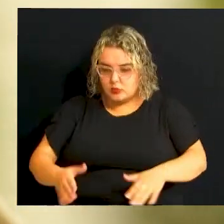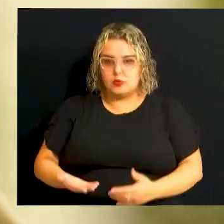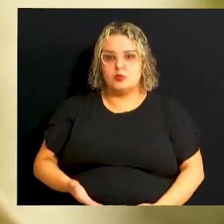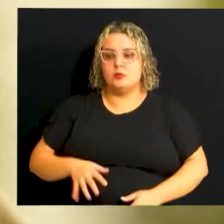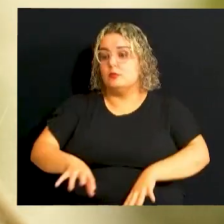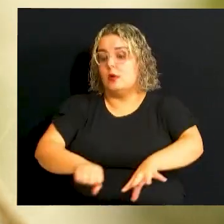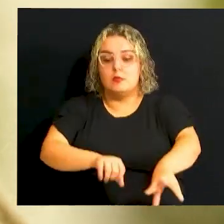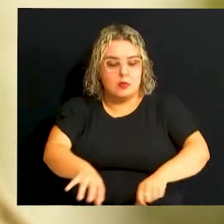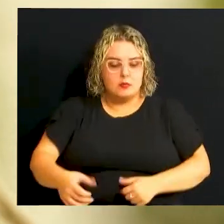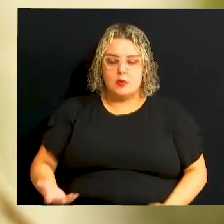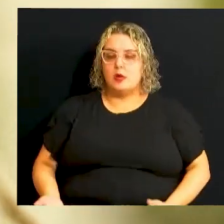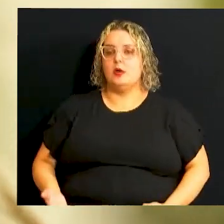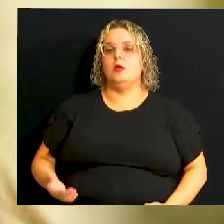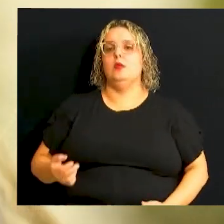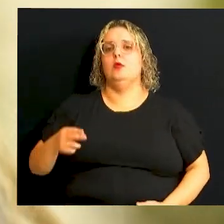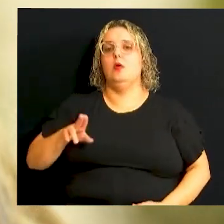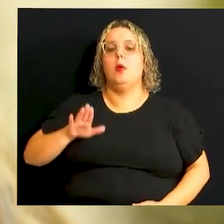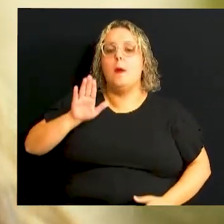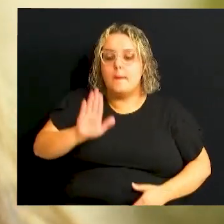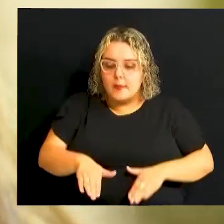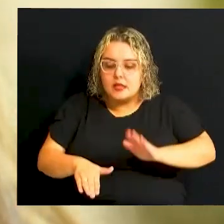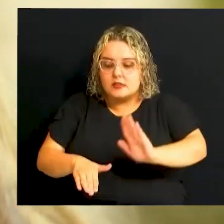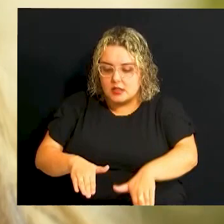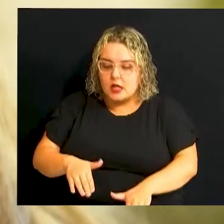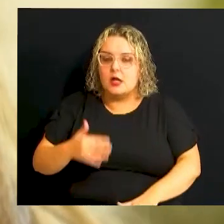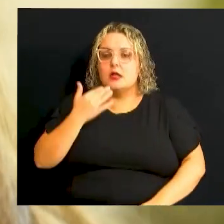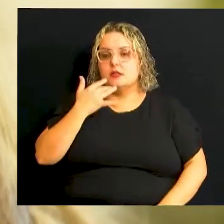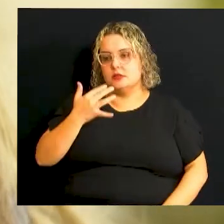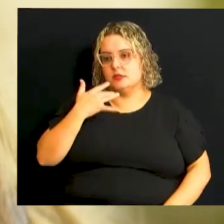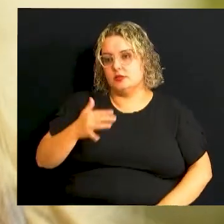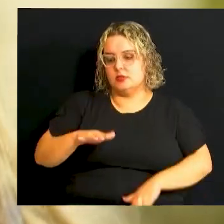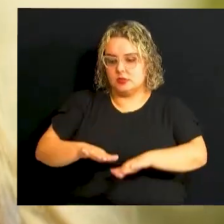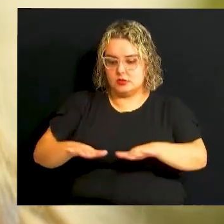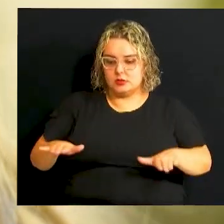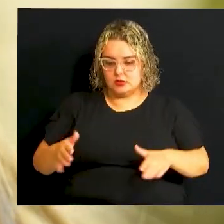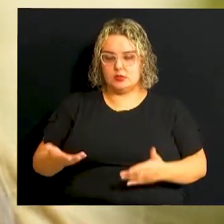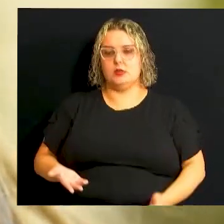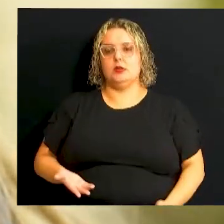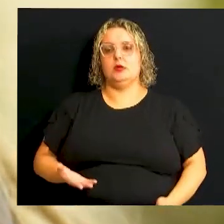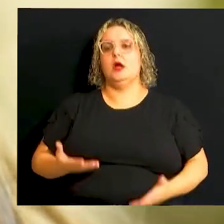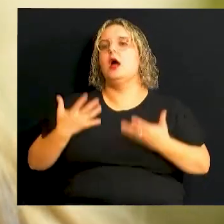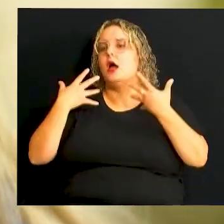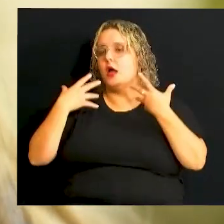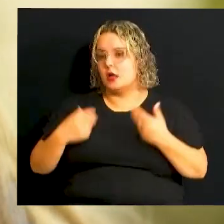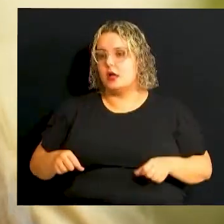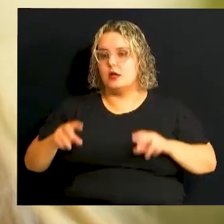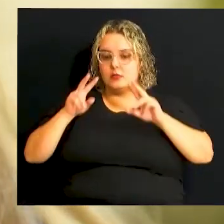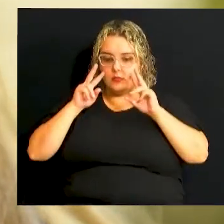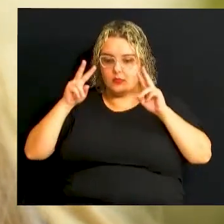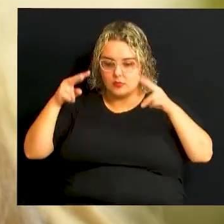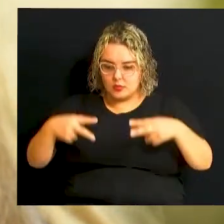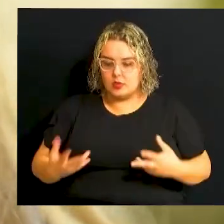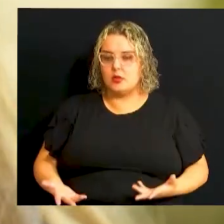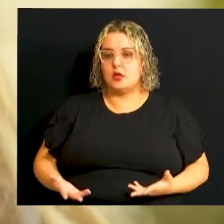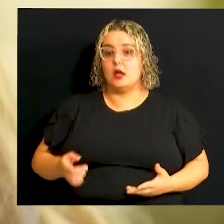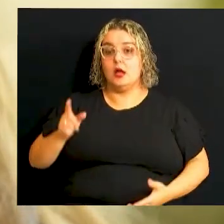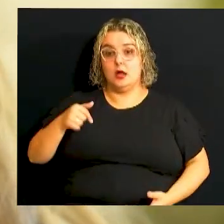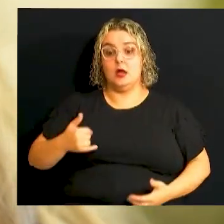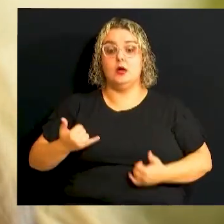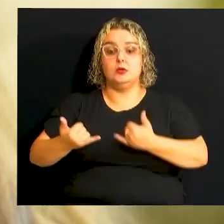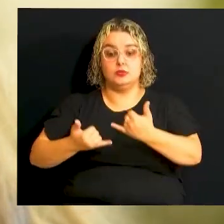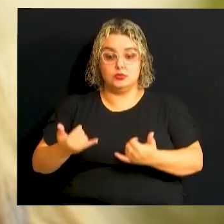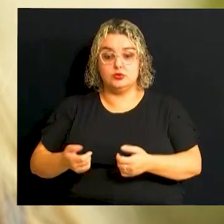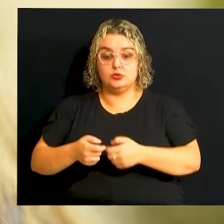no chão, ou ela tem que pisar nessas cores que estão no chão. Ela recebe uma informação visual, é um